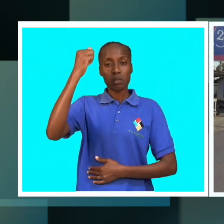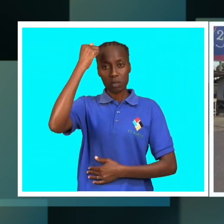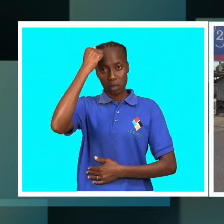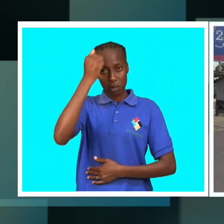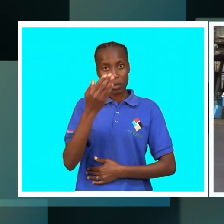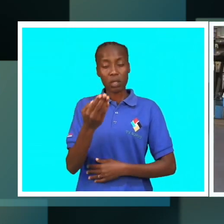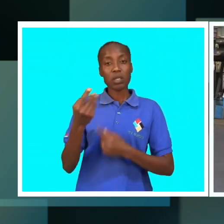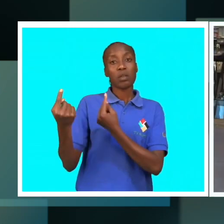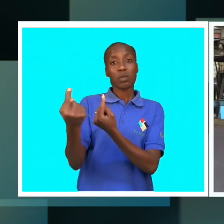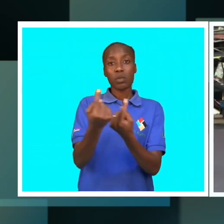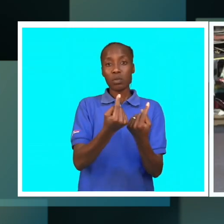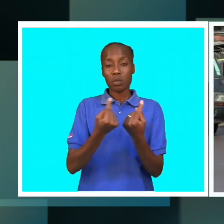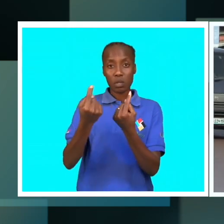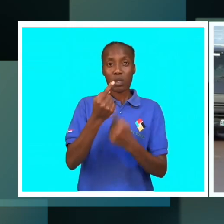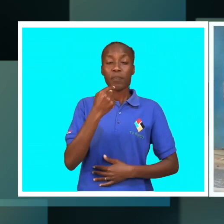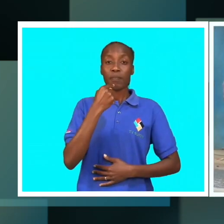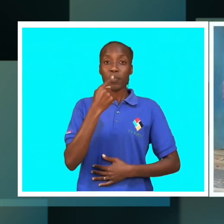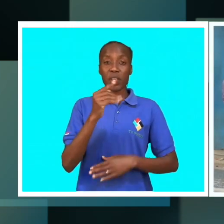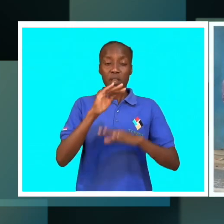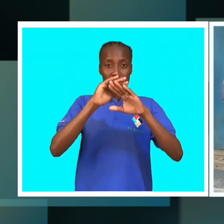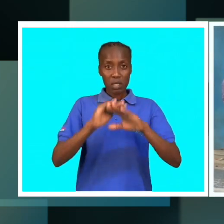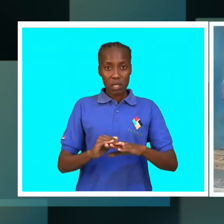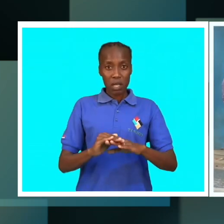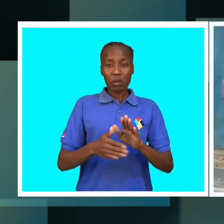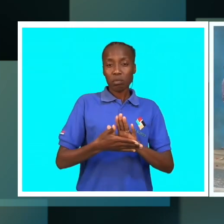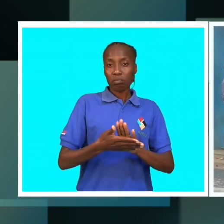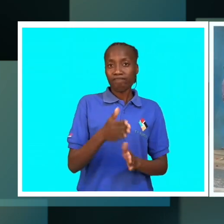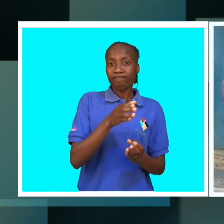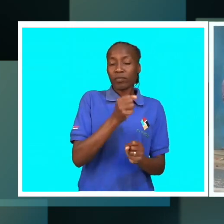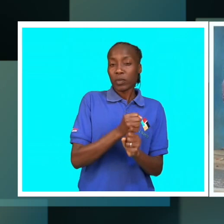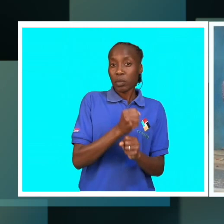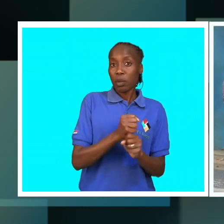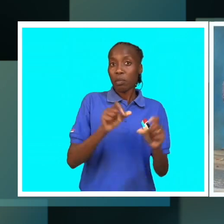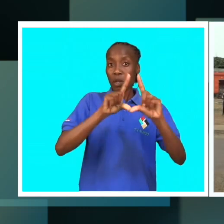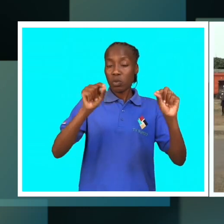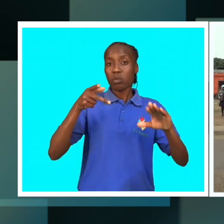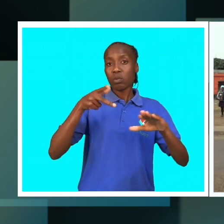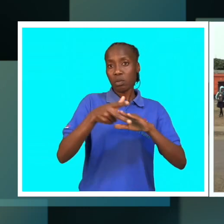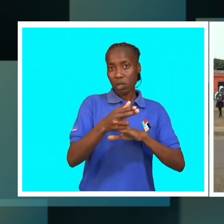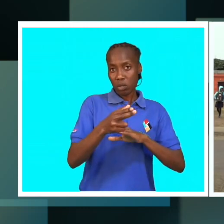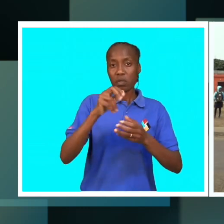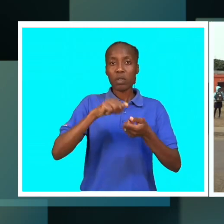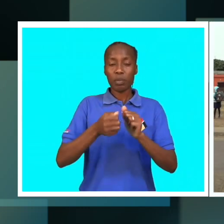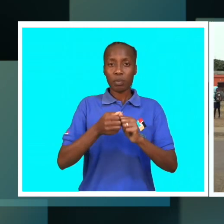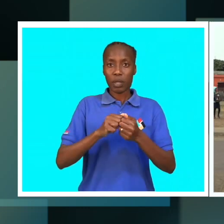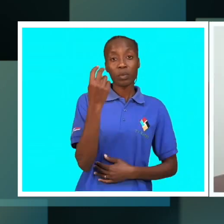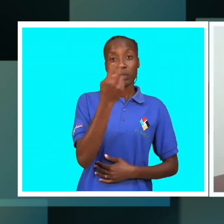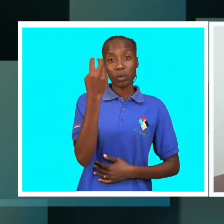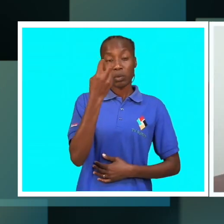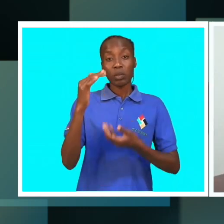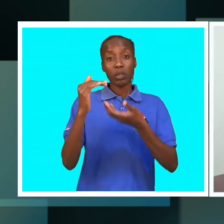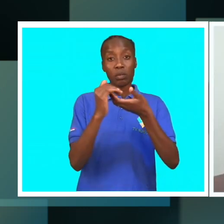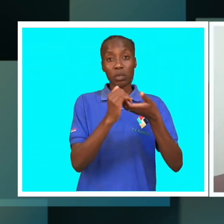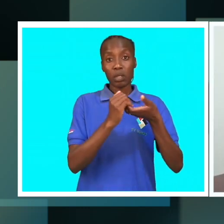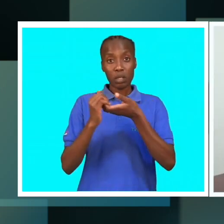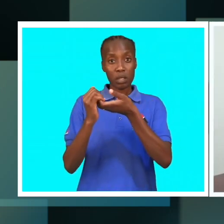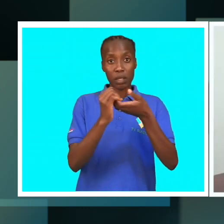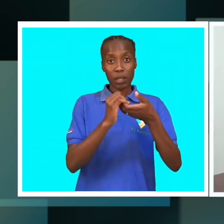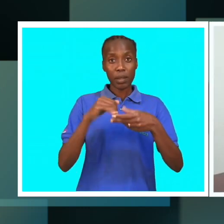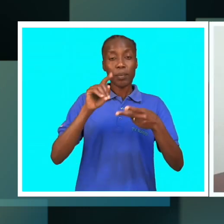Matola reconhece esta situação e diz que já está a trabalhar para resolver este problema. Estamos à procura de